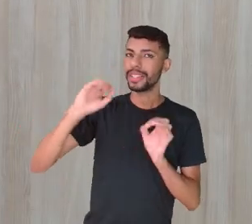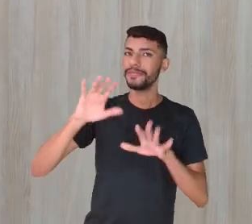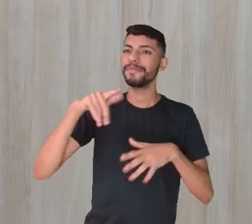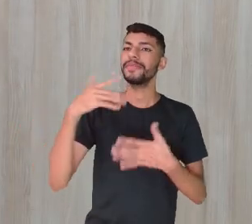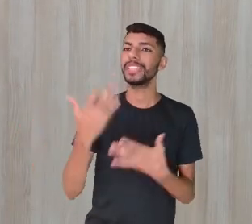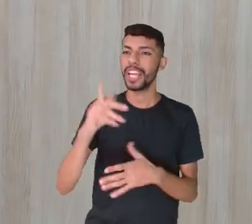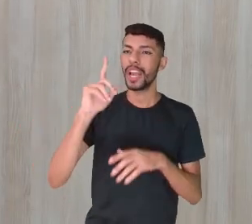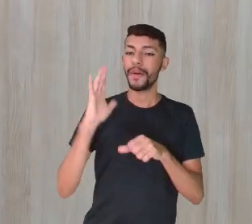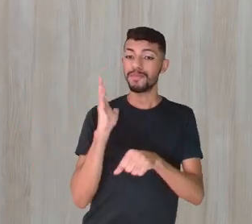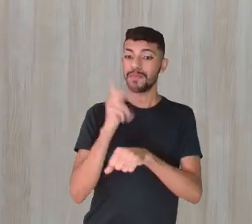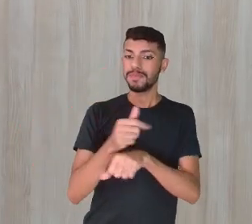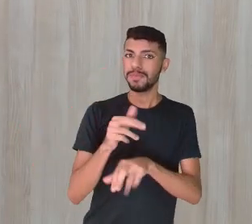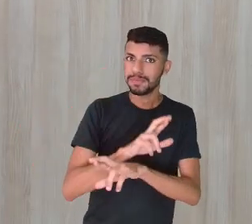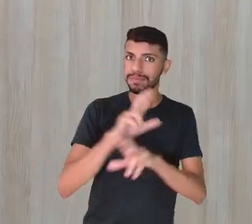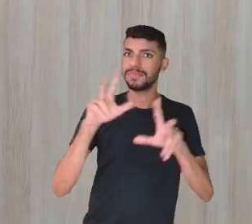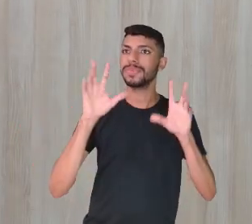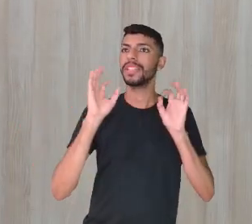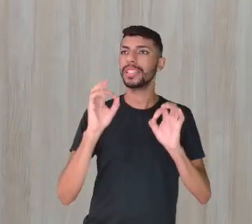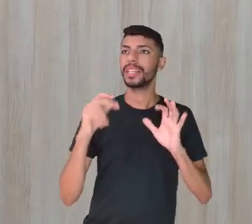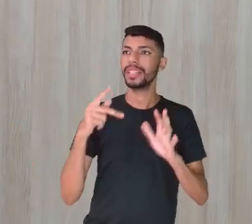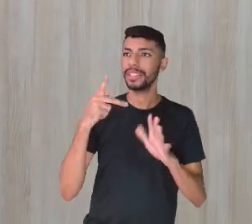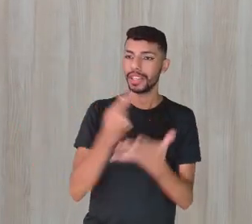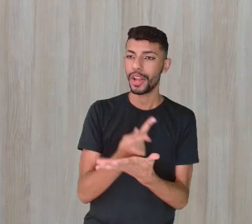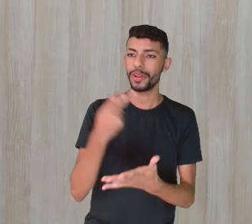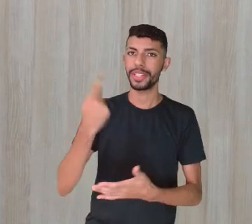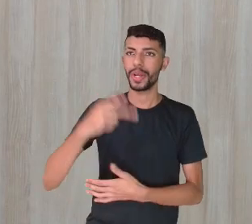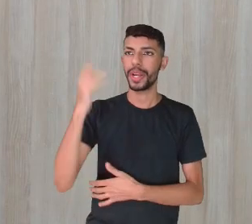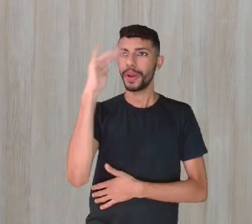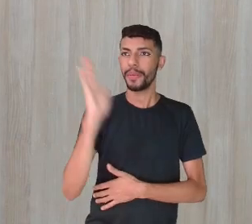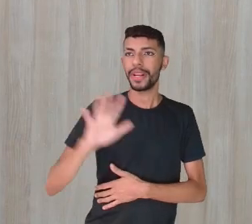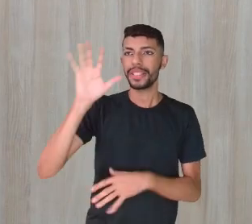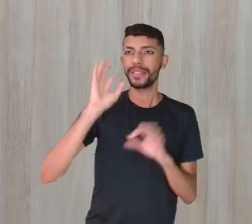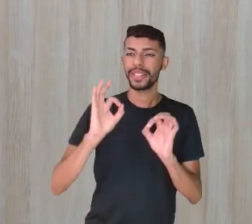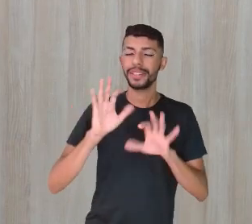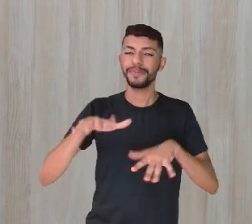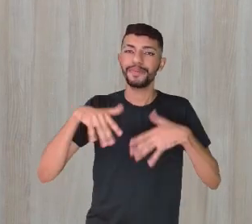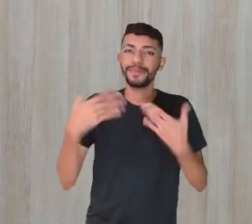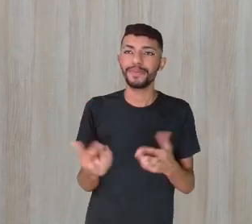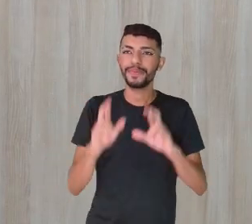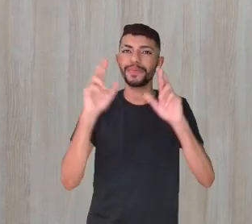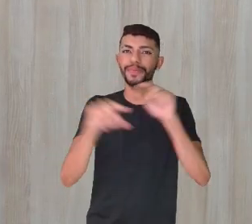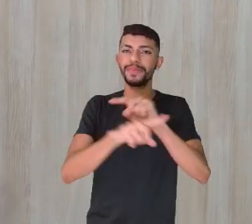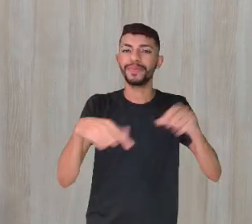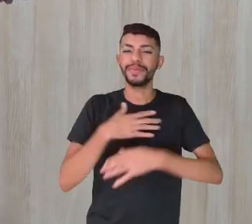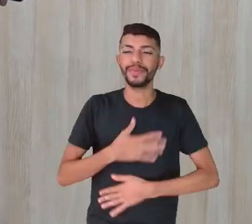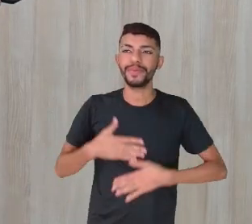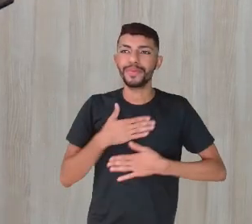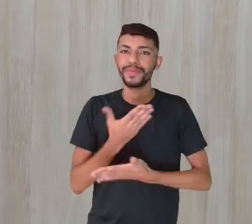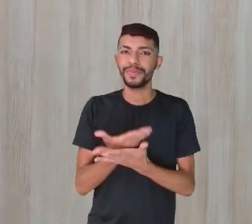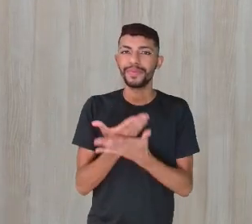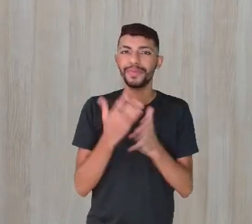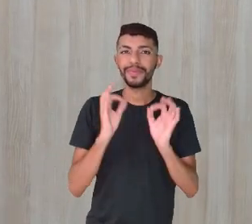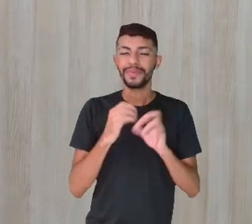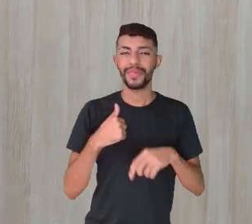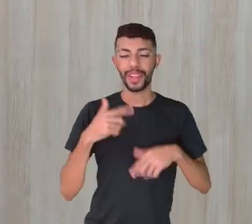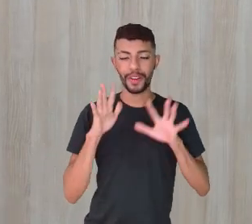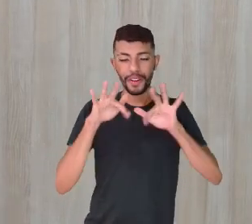uma colonização bem diferenciada do que ocorreu aqui no Brasil. Bom, eu espero que vocês tenham gostado da aula.